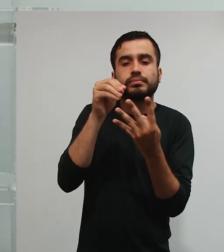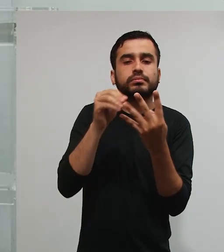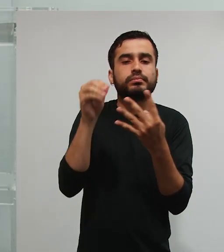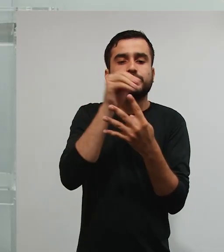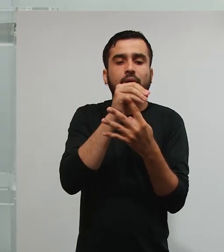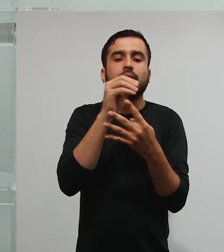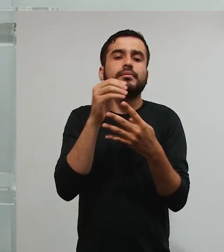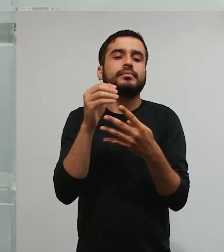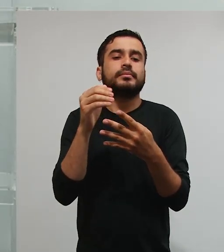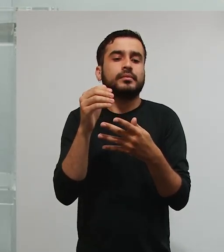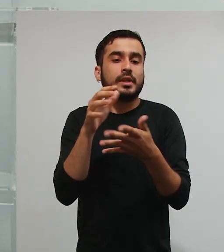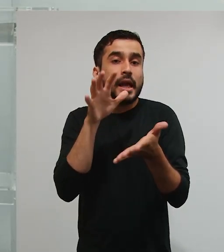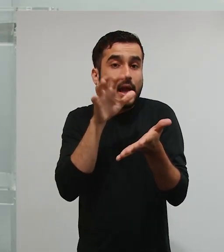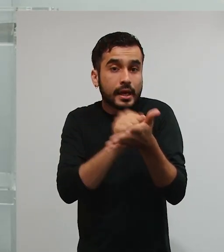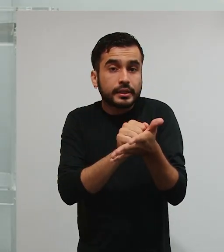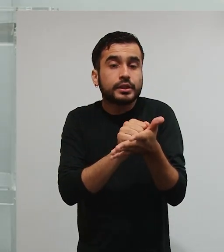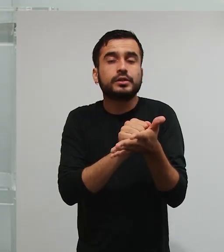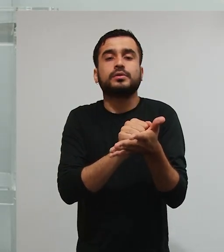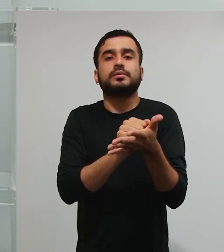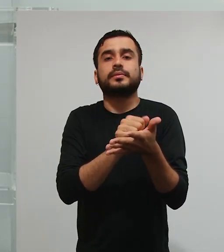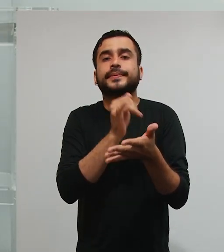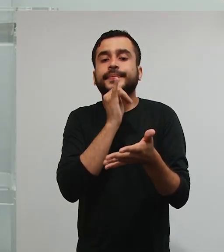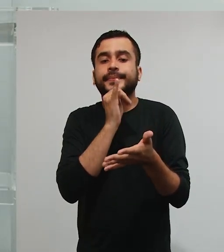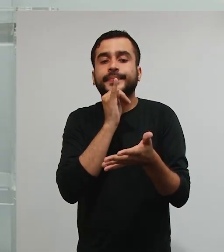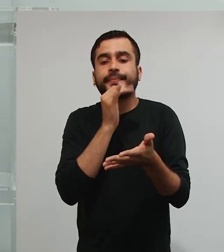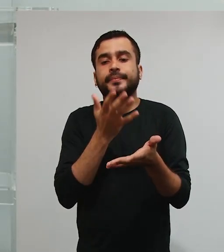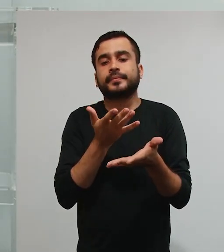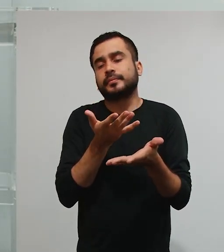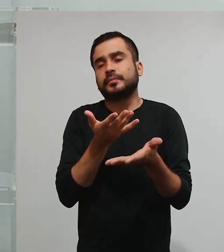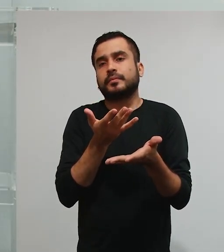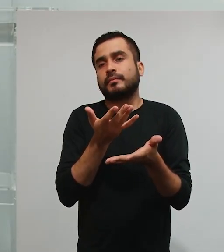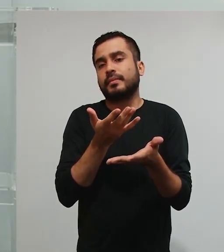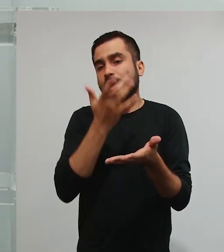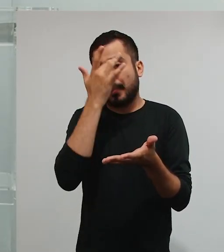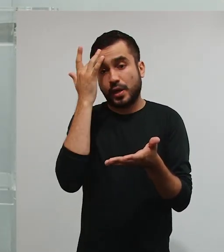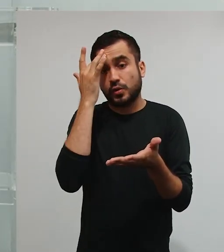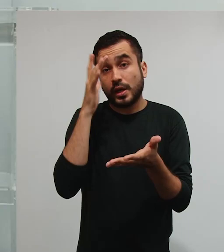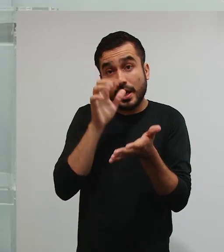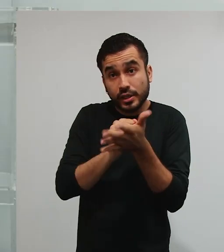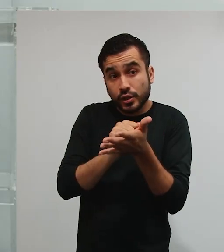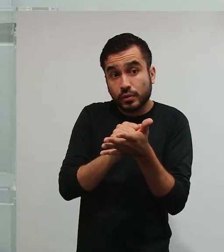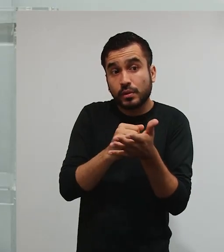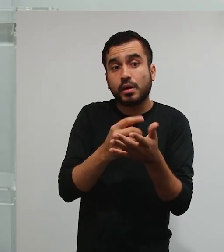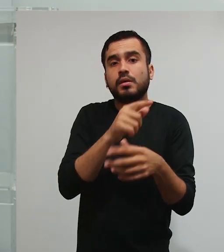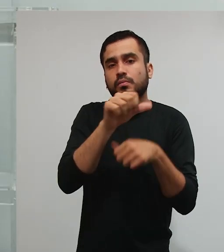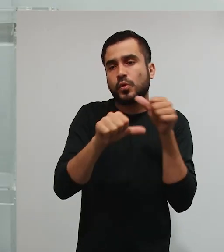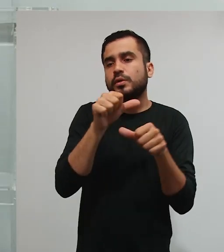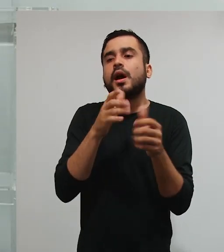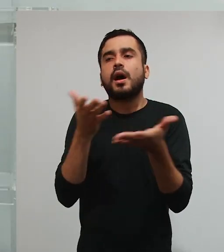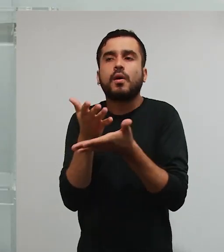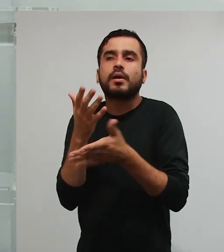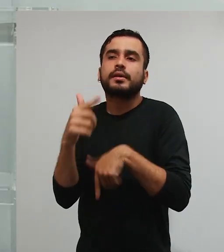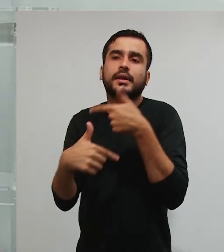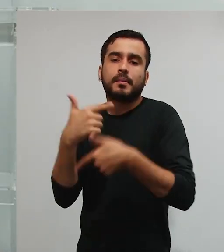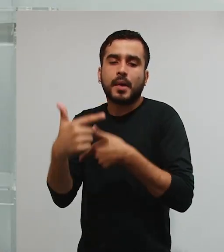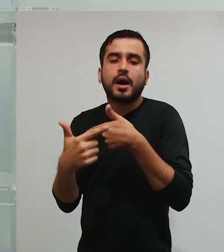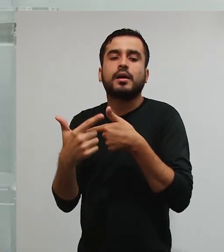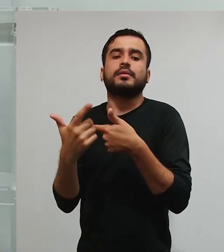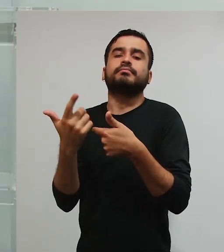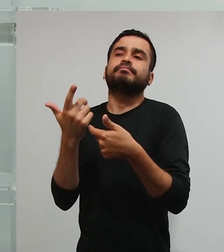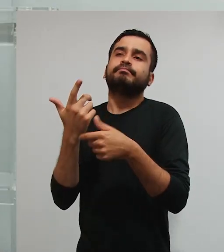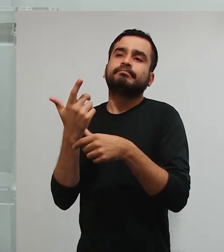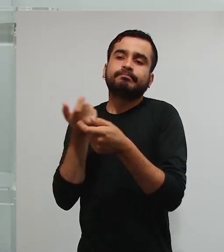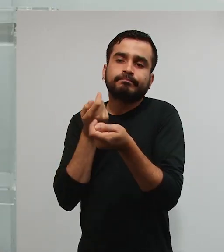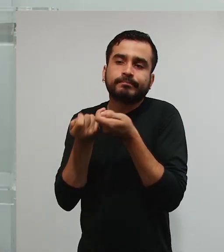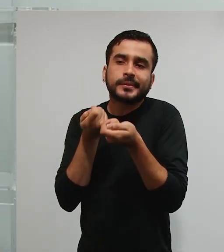os papéis para que quem estava, por exemplo, Isadora e Erno, que estavam no registro, fiquem na exposição. E assim, para que todos